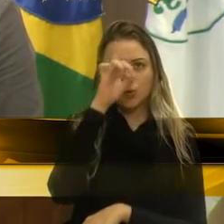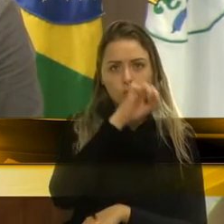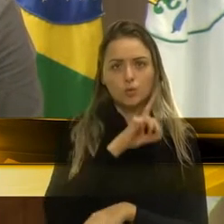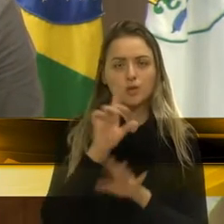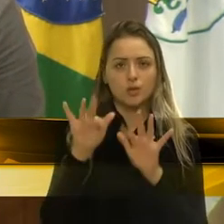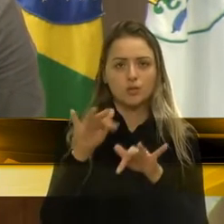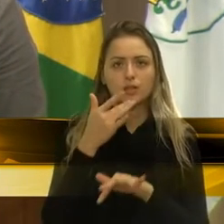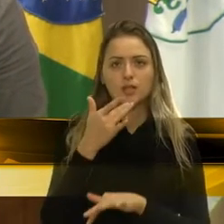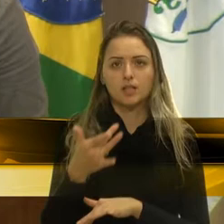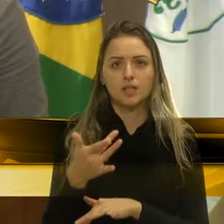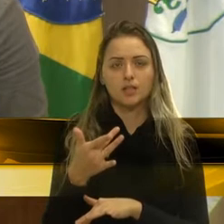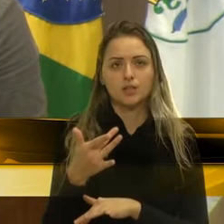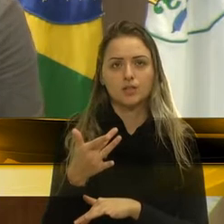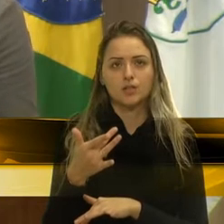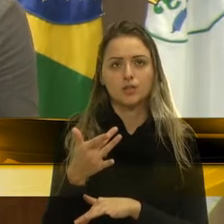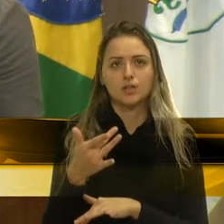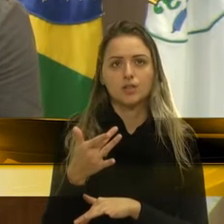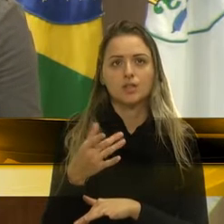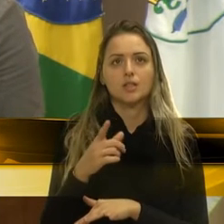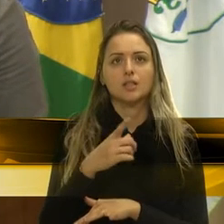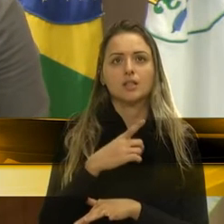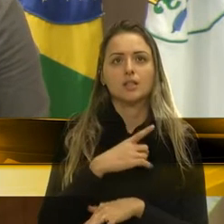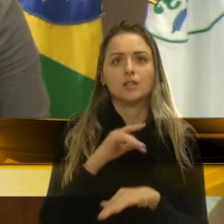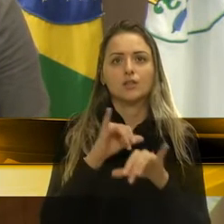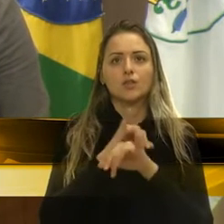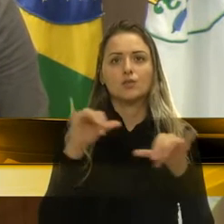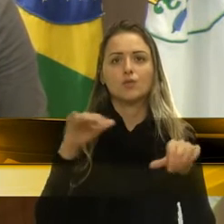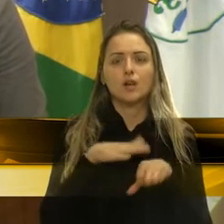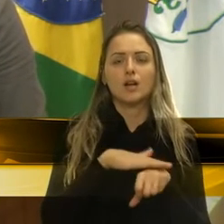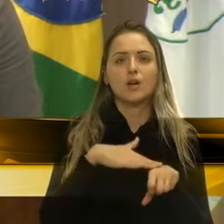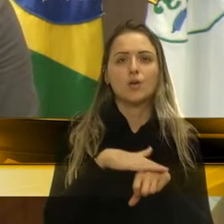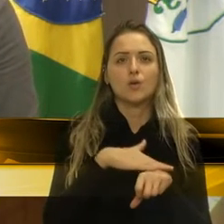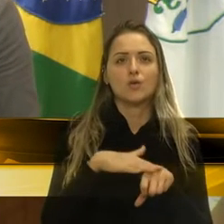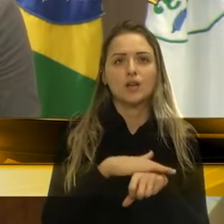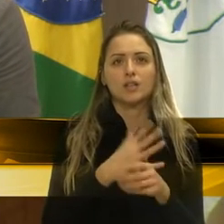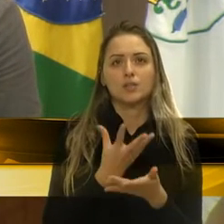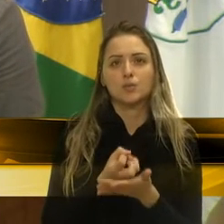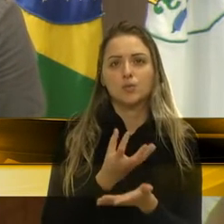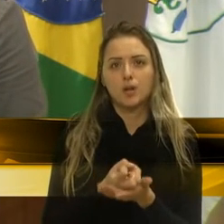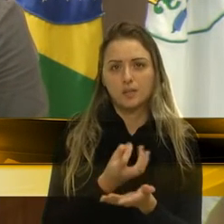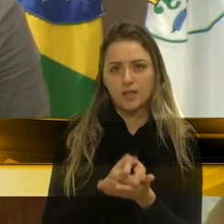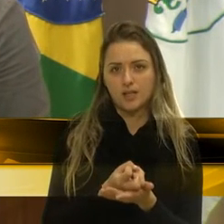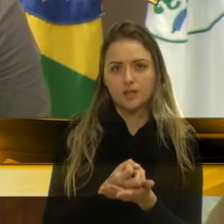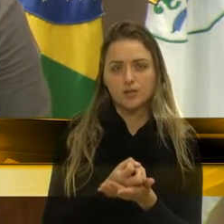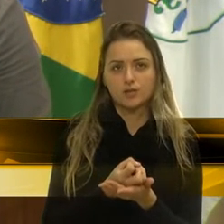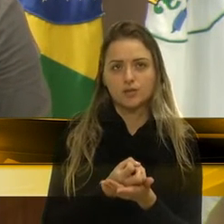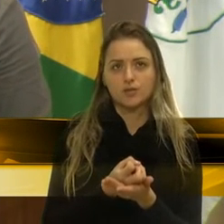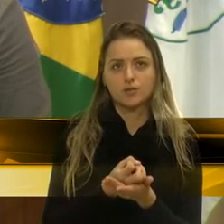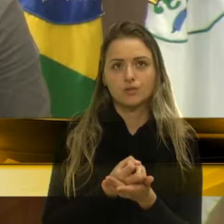tarde, que foram os vazamentos das conversas, né, por aplicativos, né,